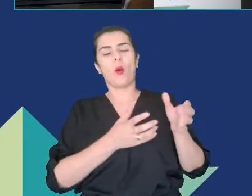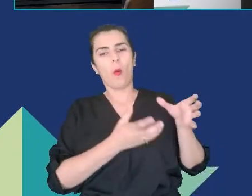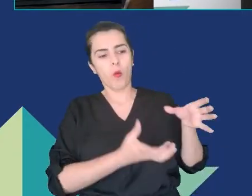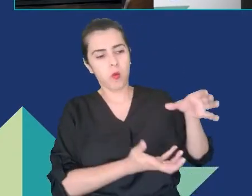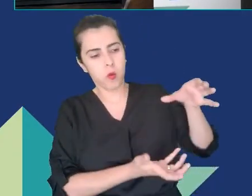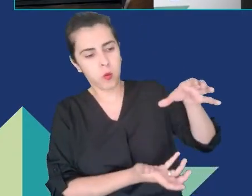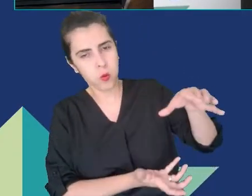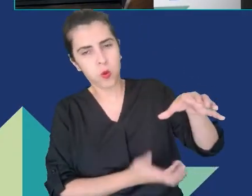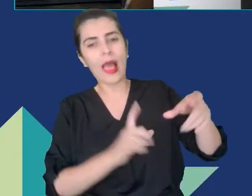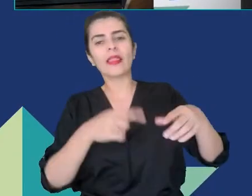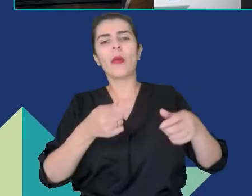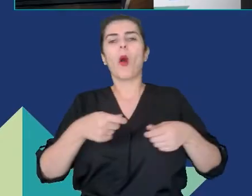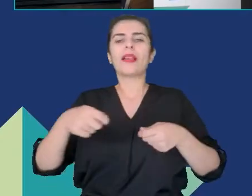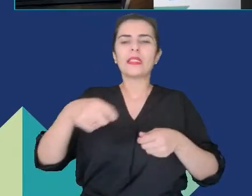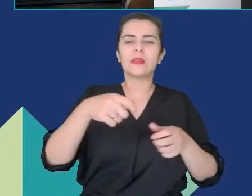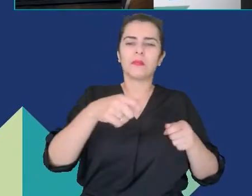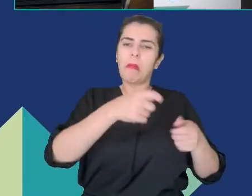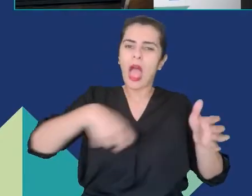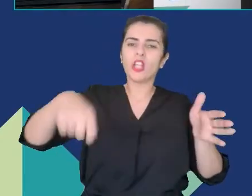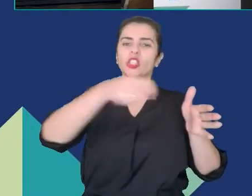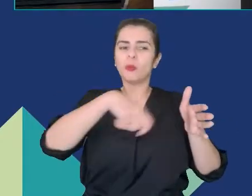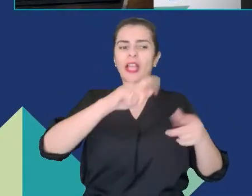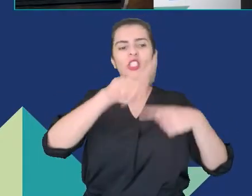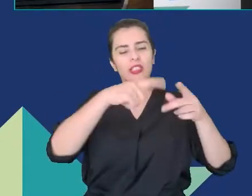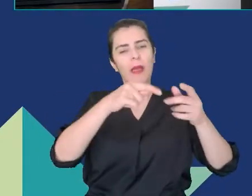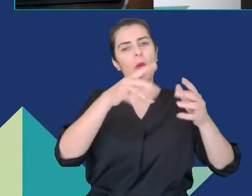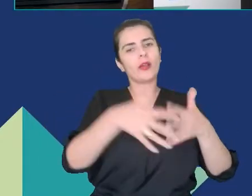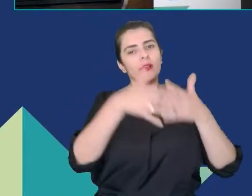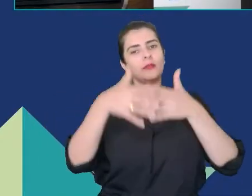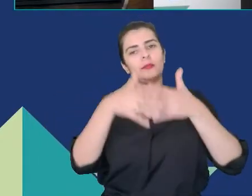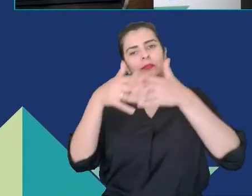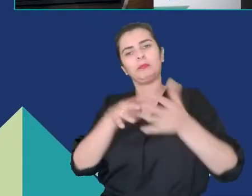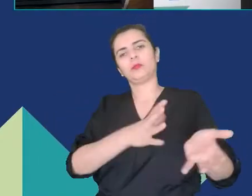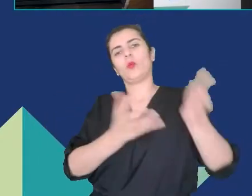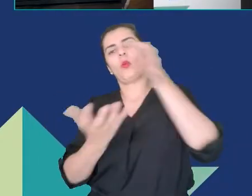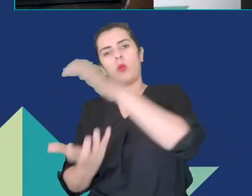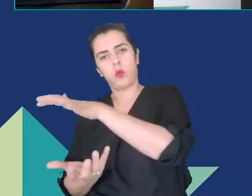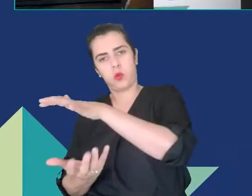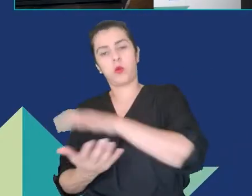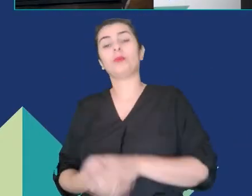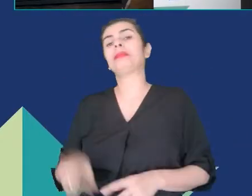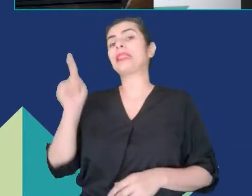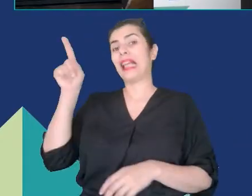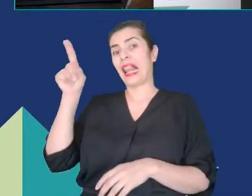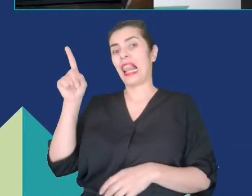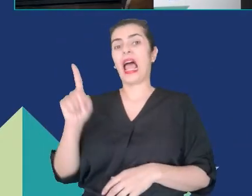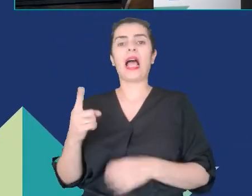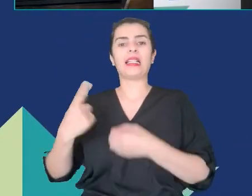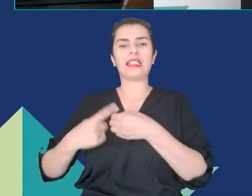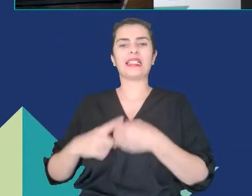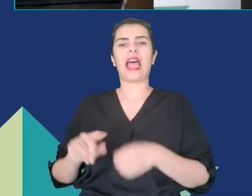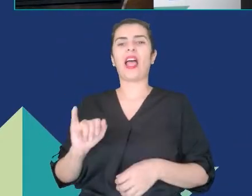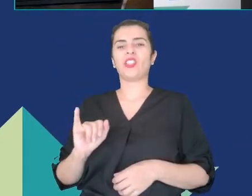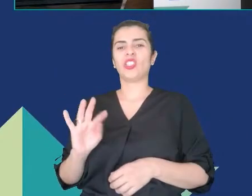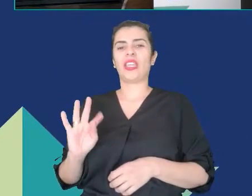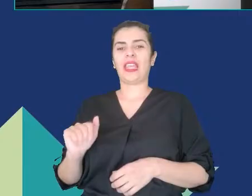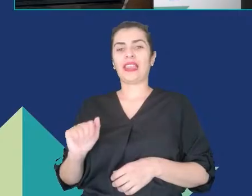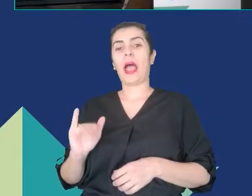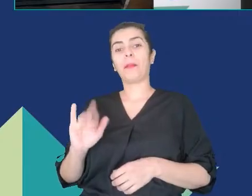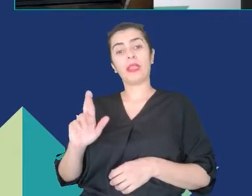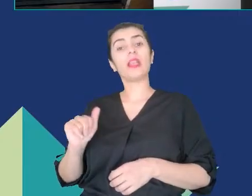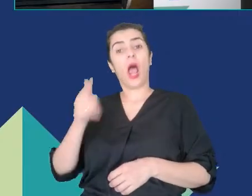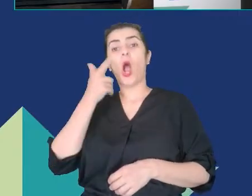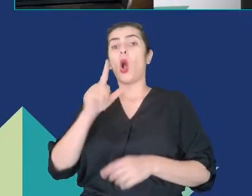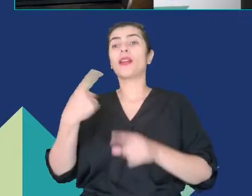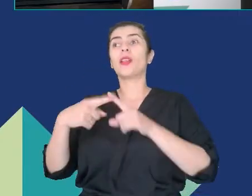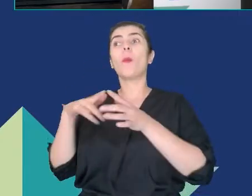a operação final da pilha. Em Itabira foi possível, porque a gente tinha áreas próximas. Em outras operações, isso não é